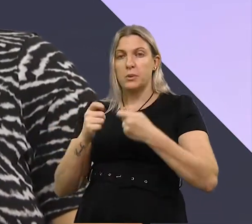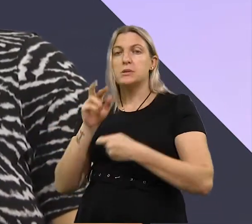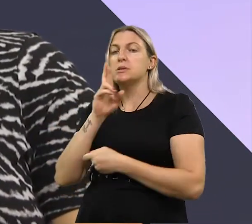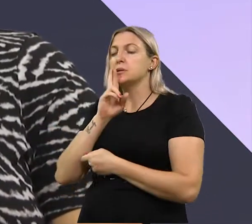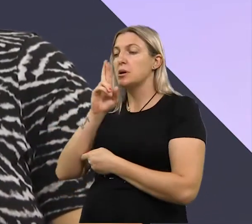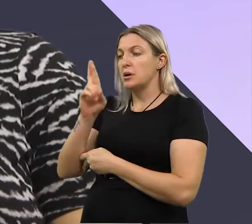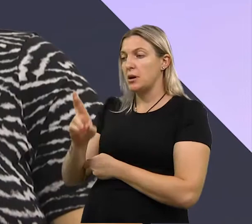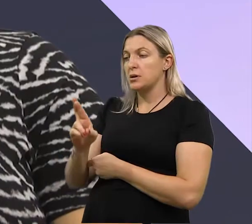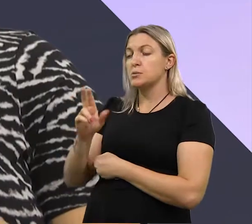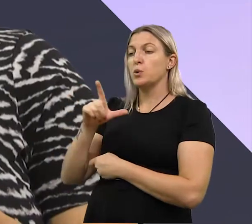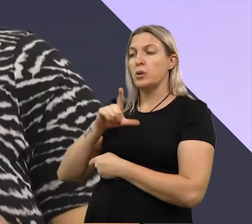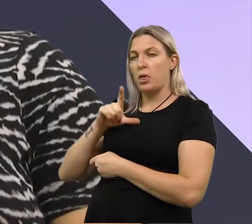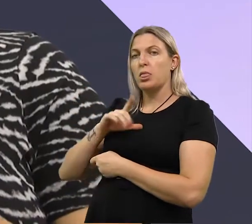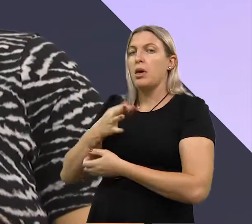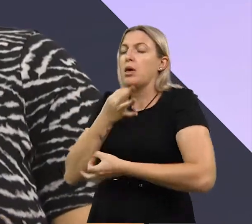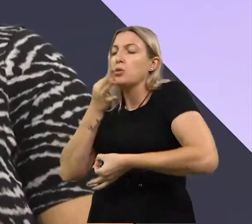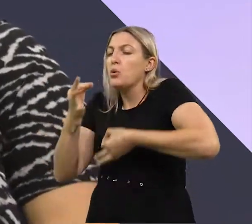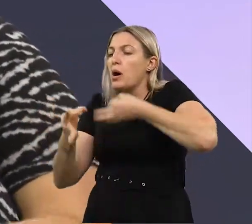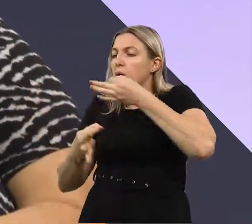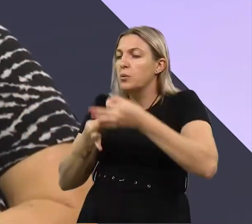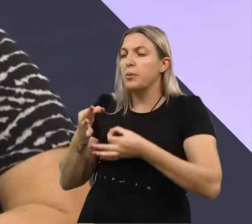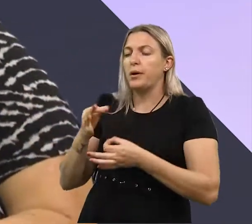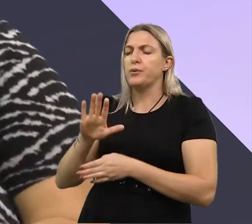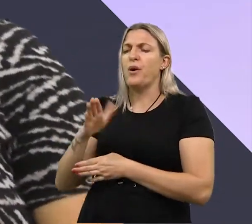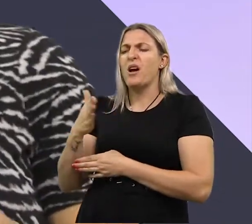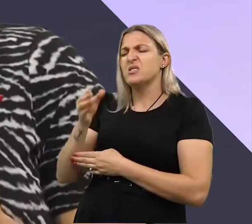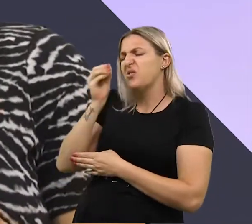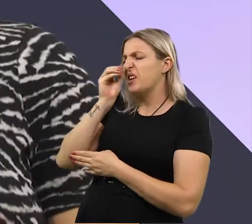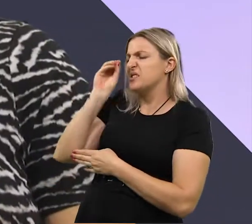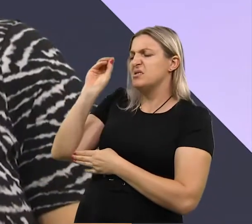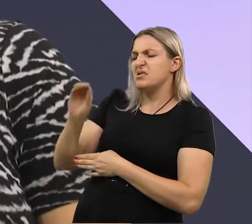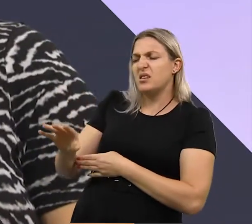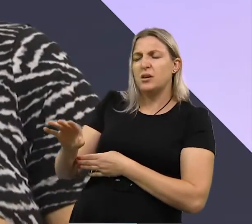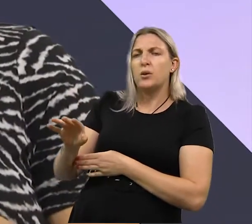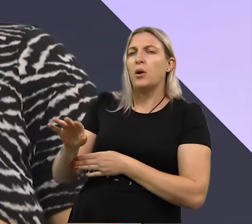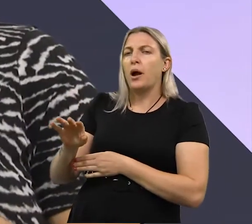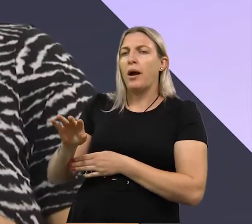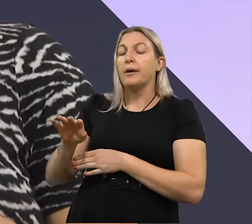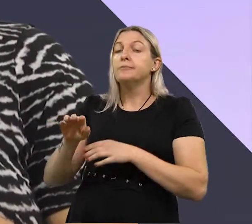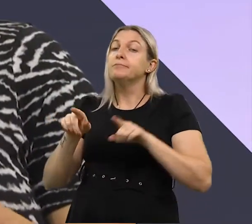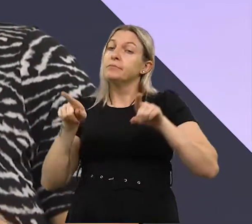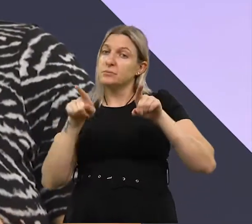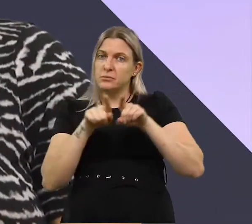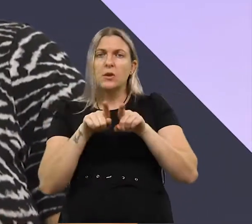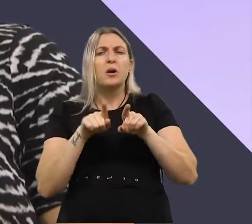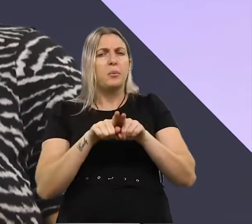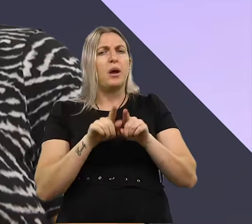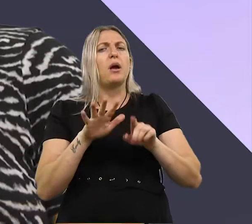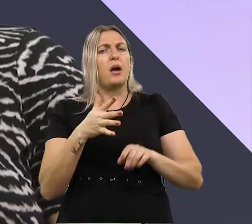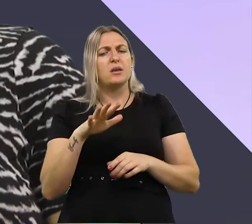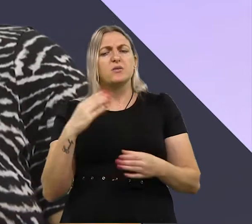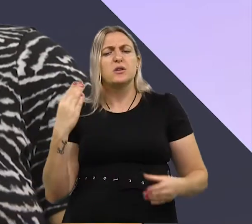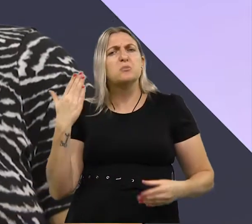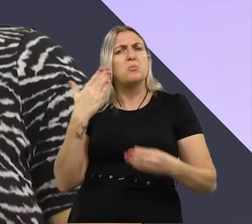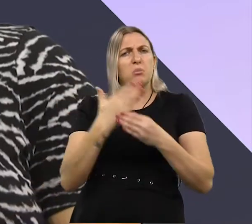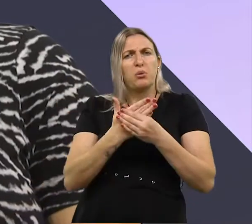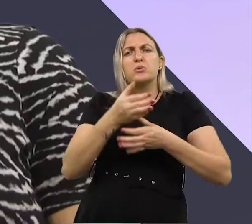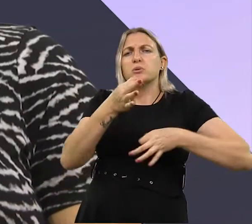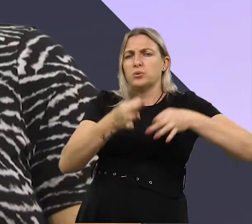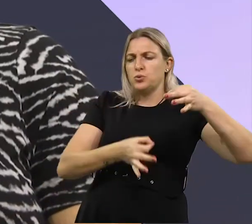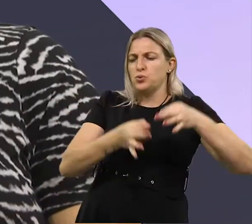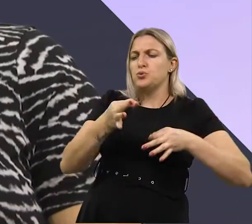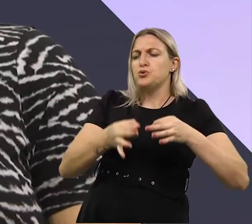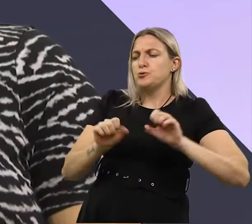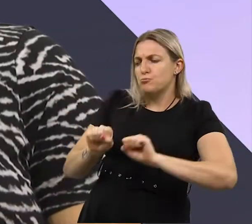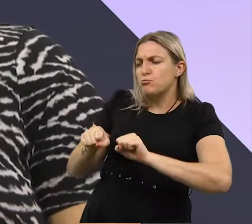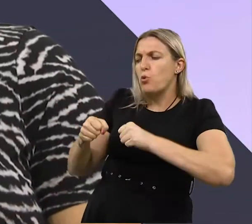Algumas questões a gente ignora, outras a gente até busca as medidas legais, né, para combatê-las,